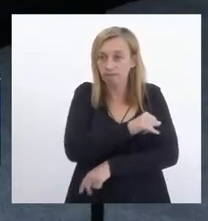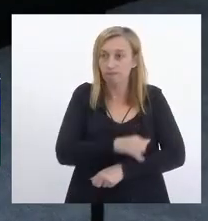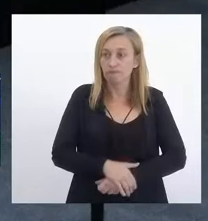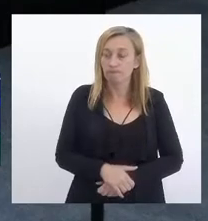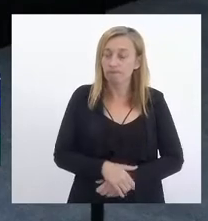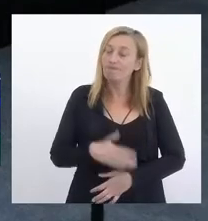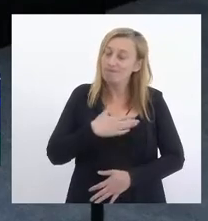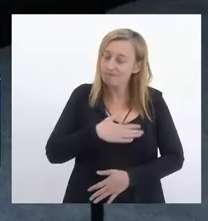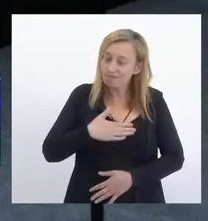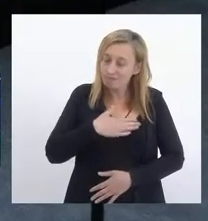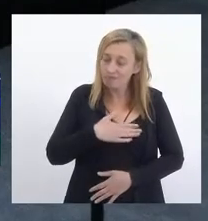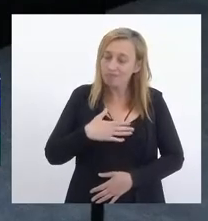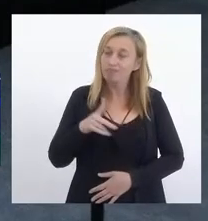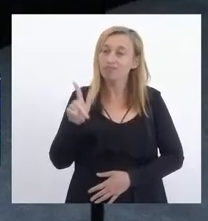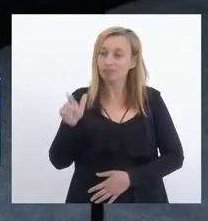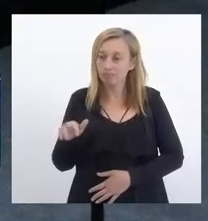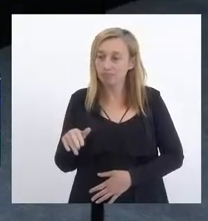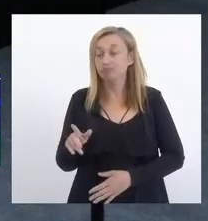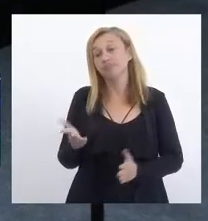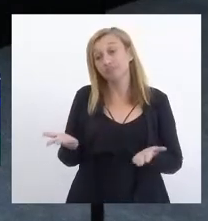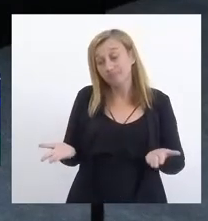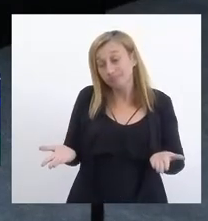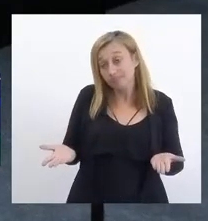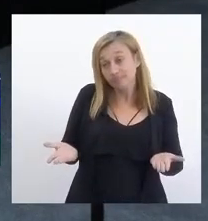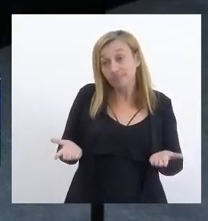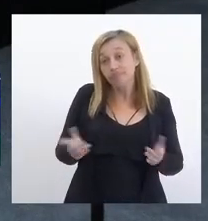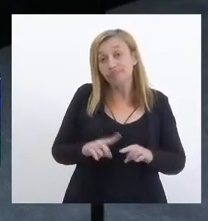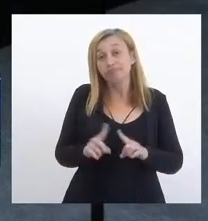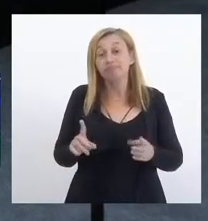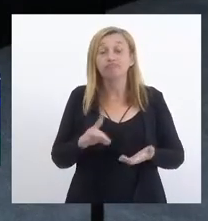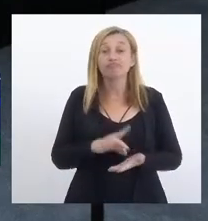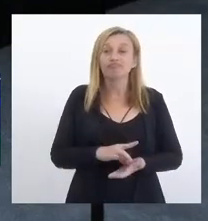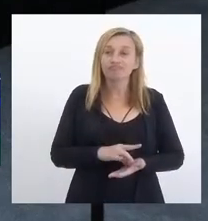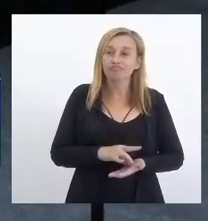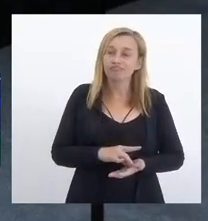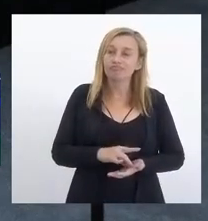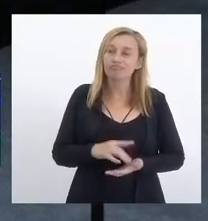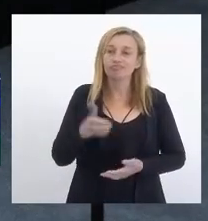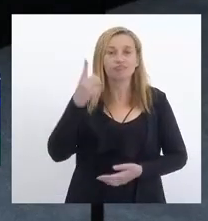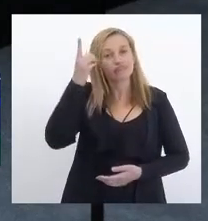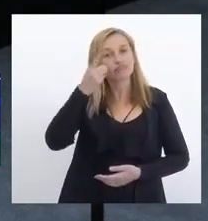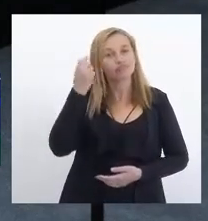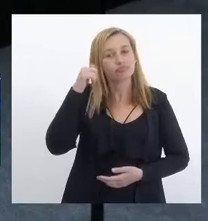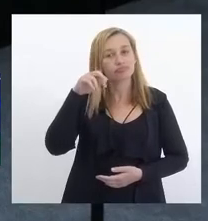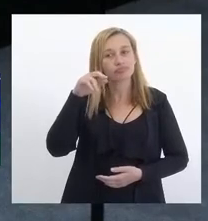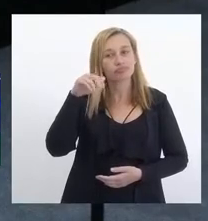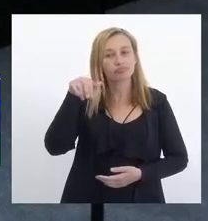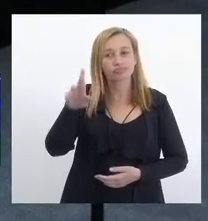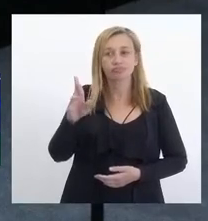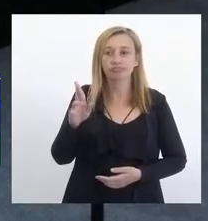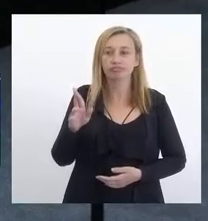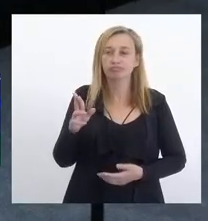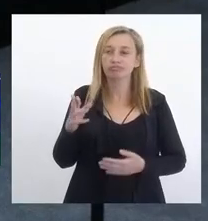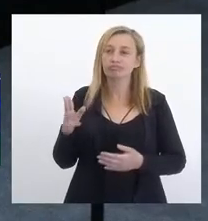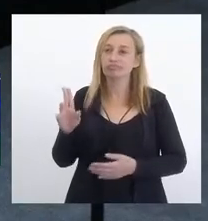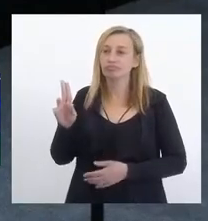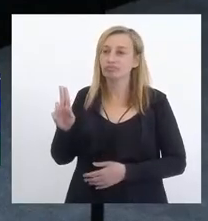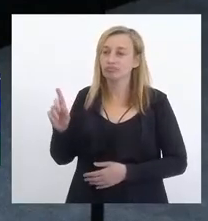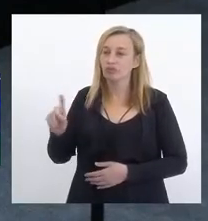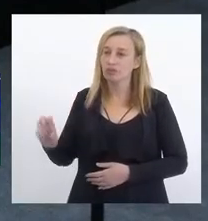que eu gostaria que fosse diferente, mas a realidade, deputado Leomar, é que a UESO é uma instituição que ela